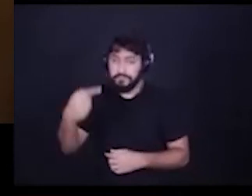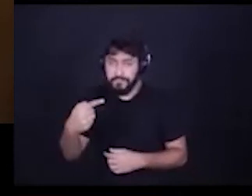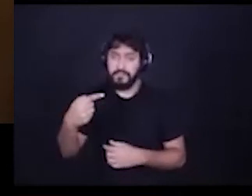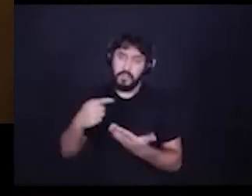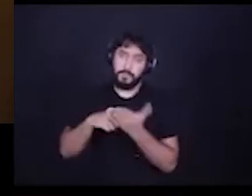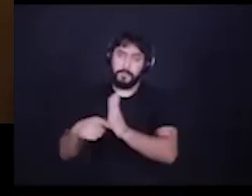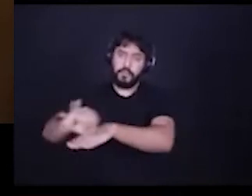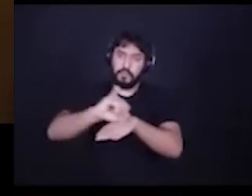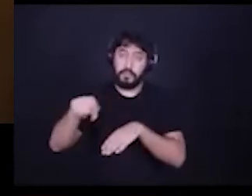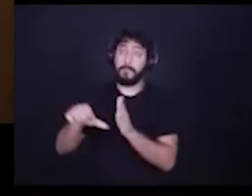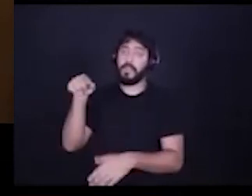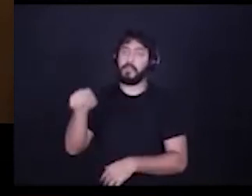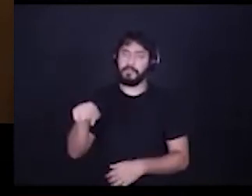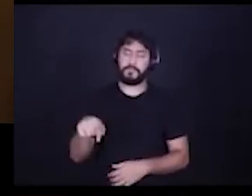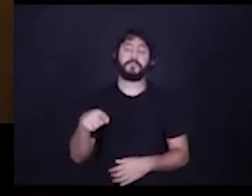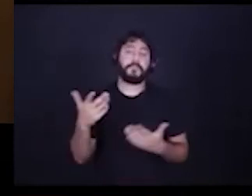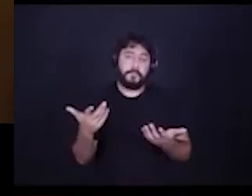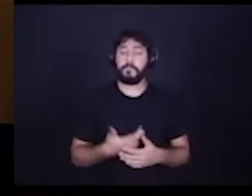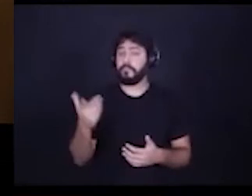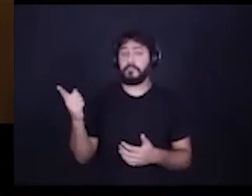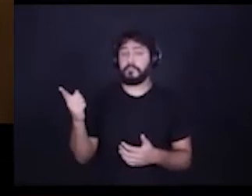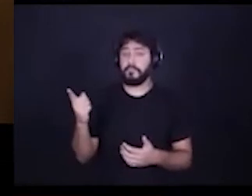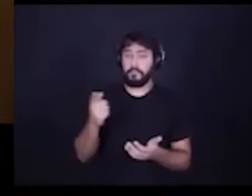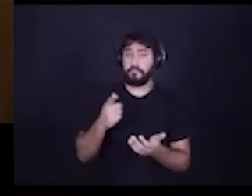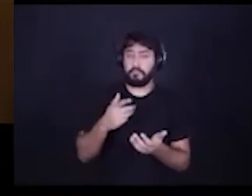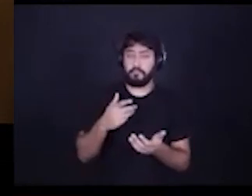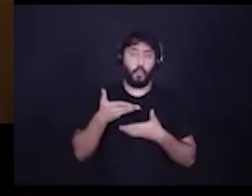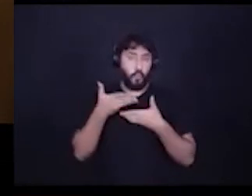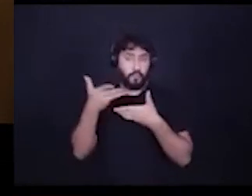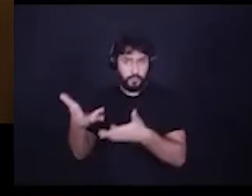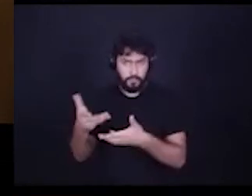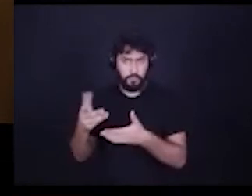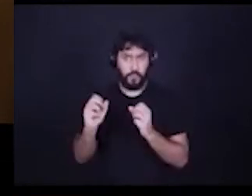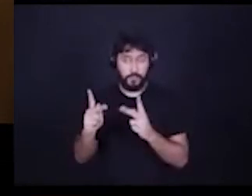faleceu em 2014. E tudo começou depois de eu receber esse convite, num dia que eu fui